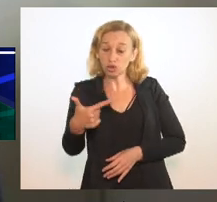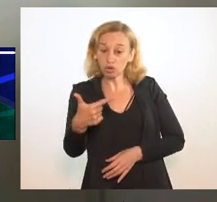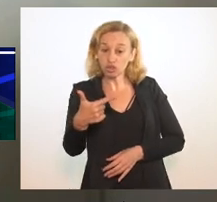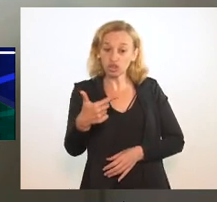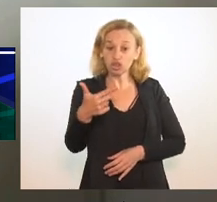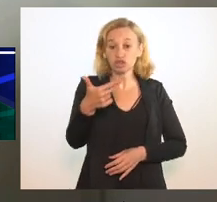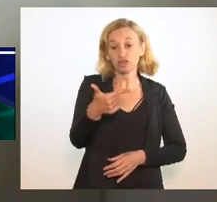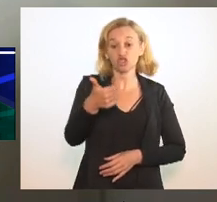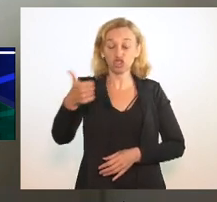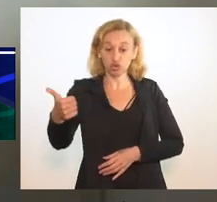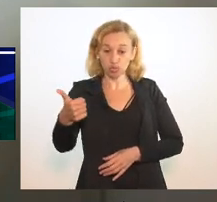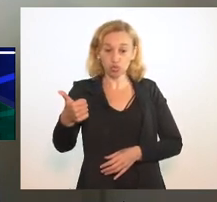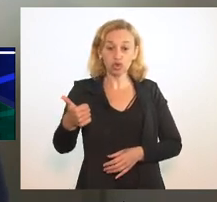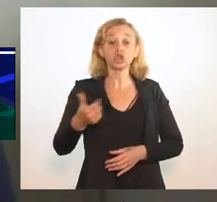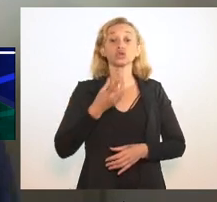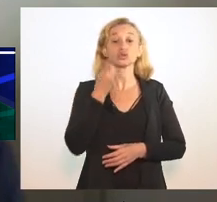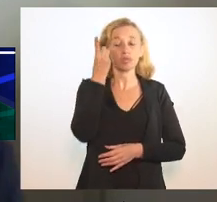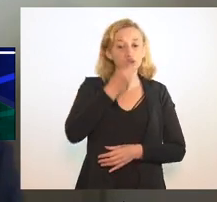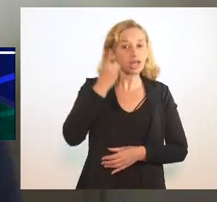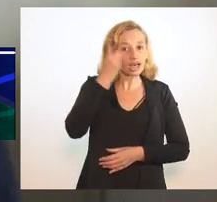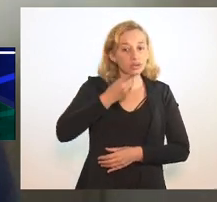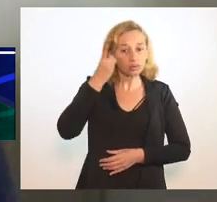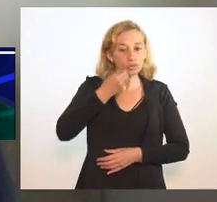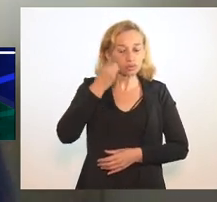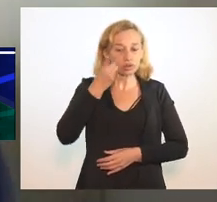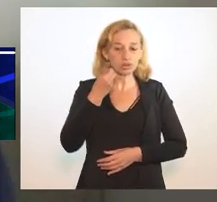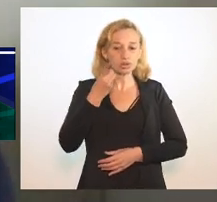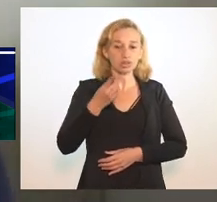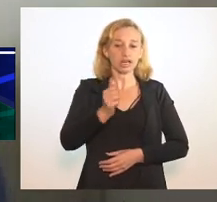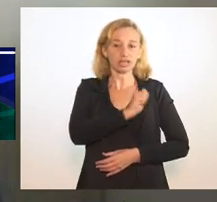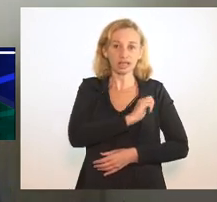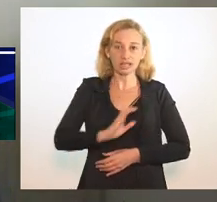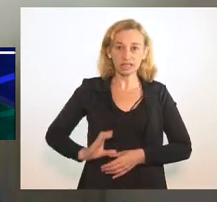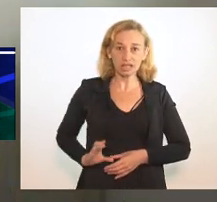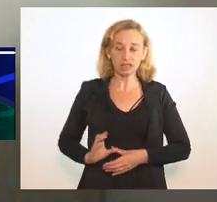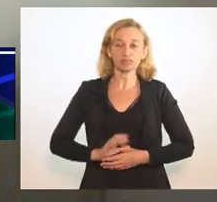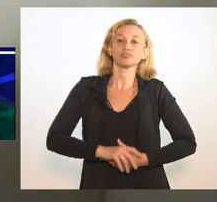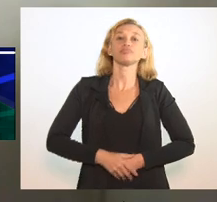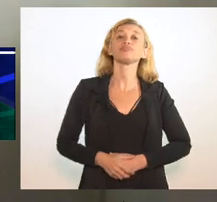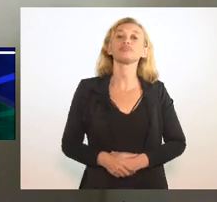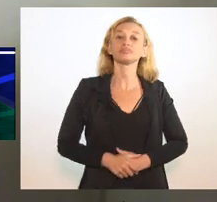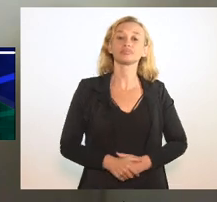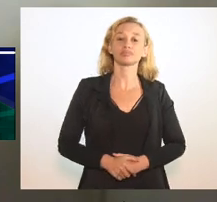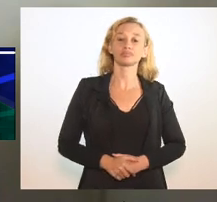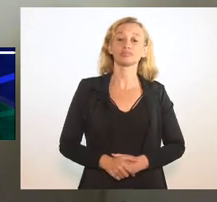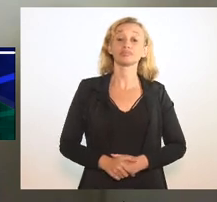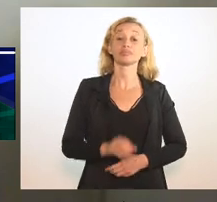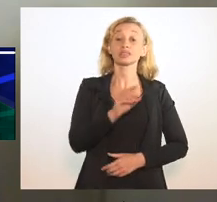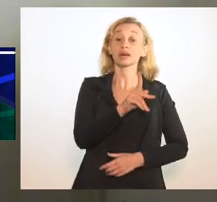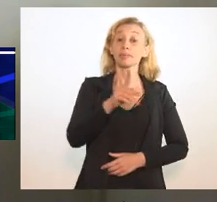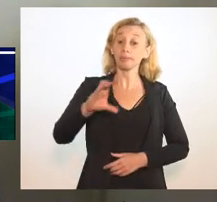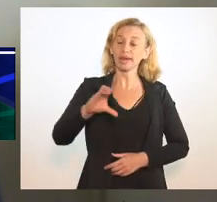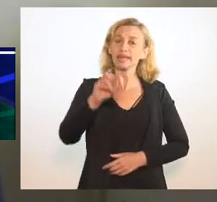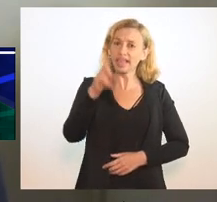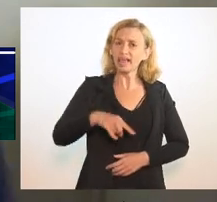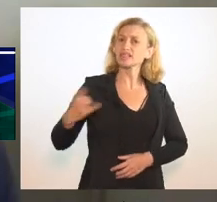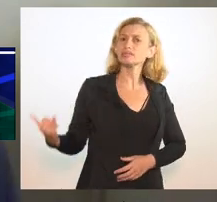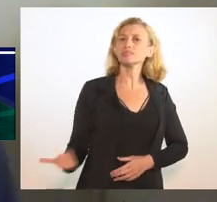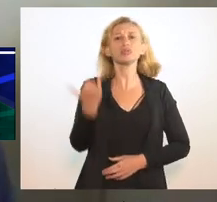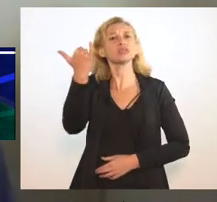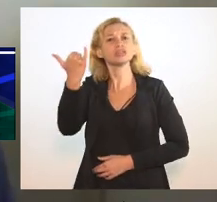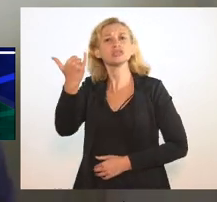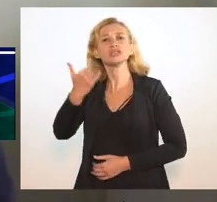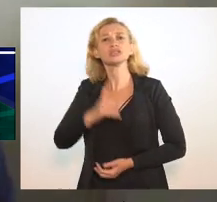21, de autoria do deputado André Siciliano. Esta PEC é